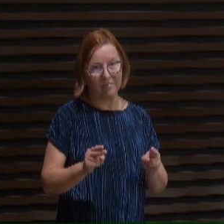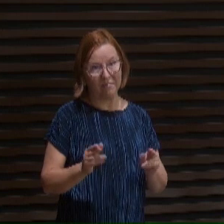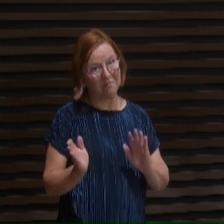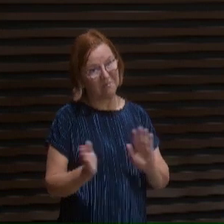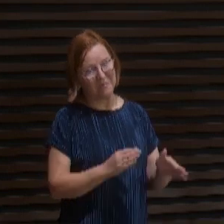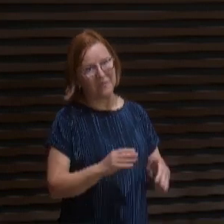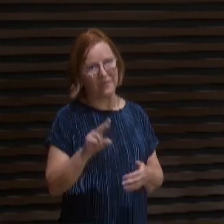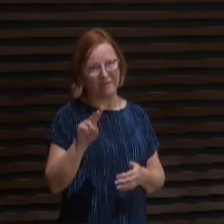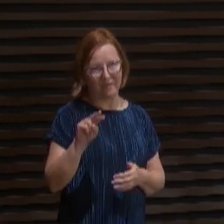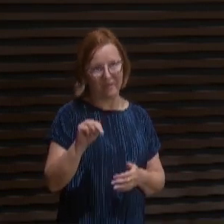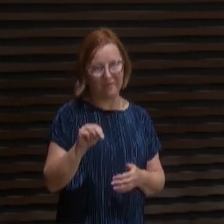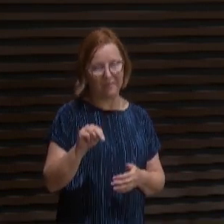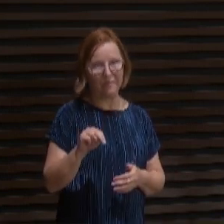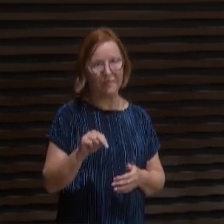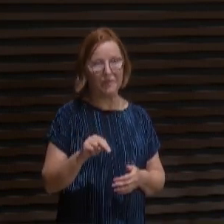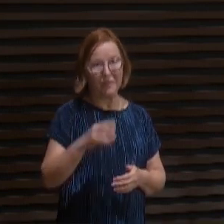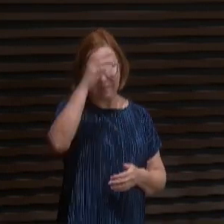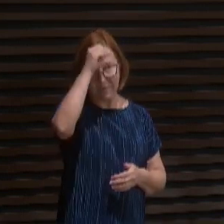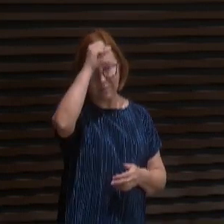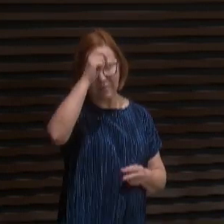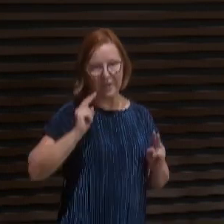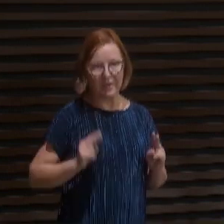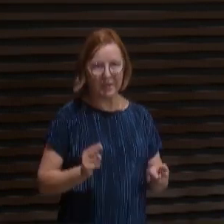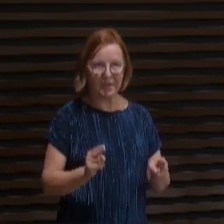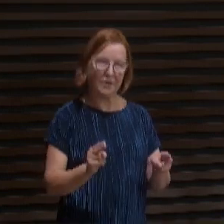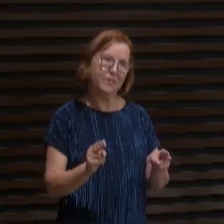jamais. Aprendem sempre,